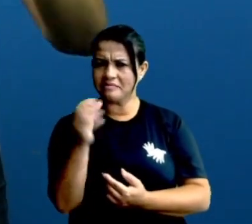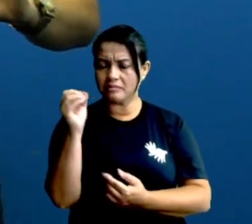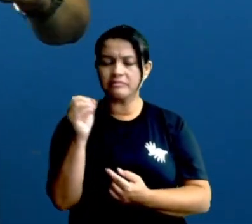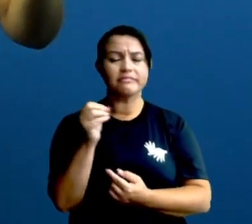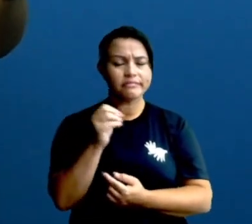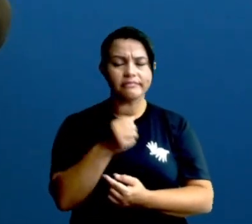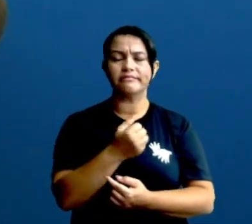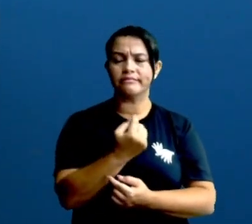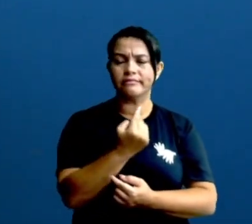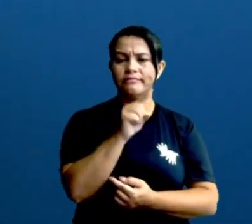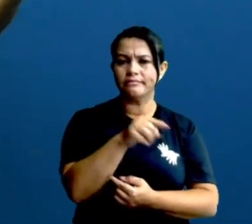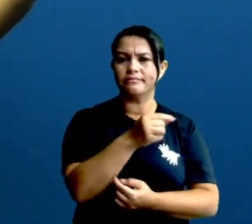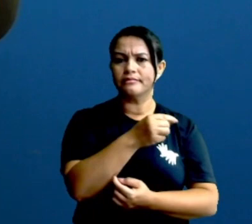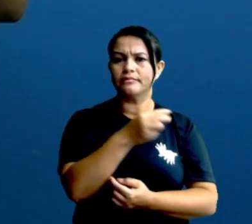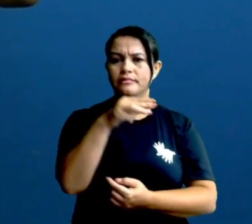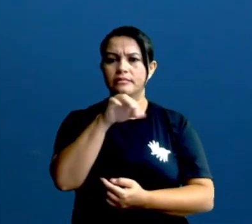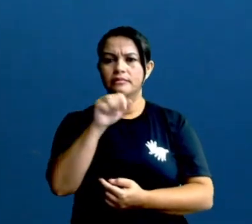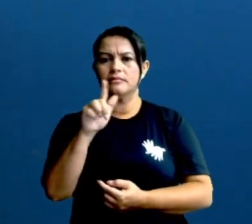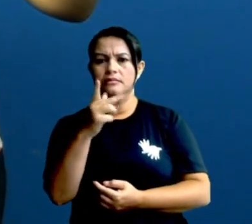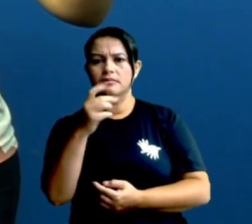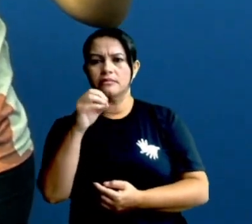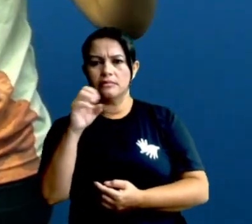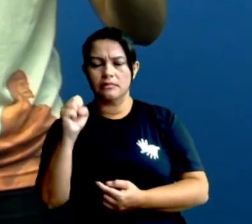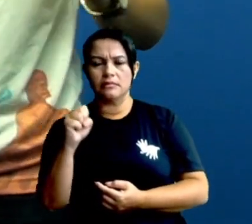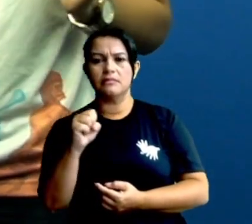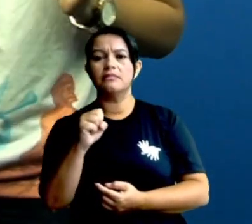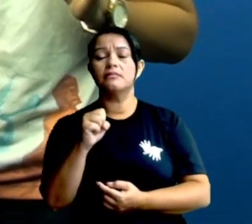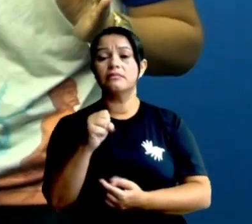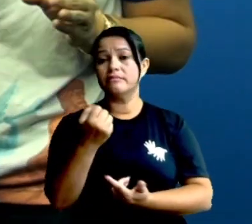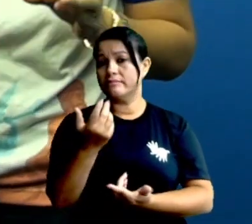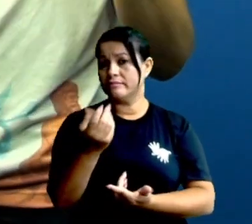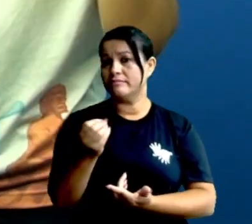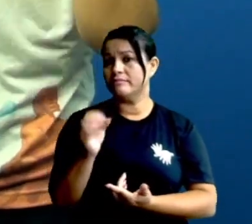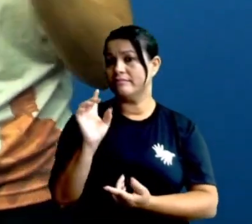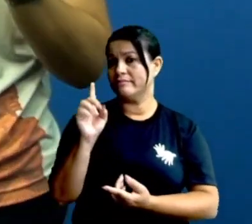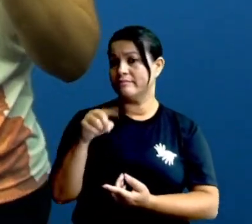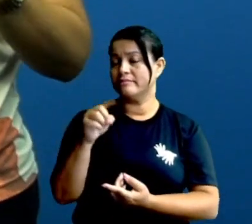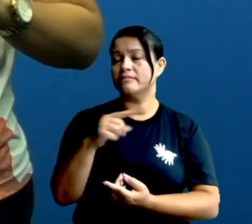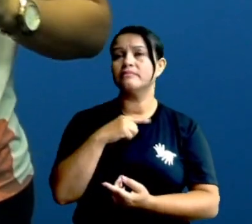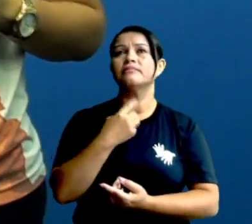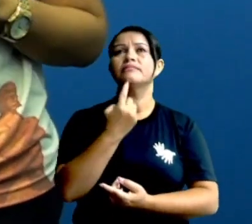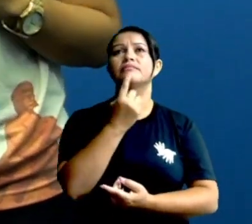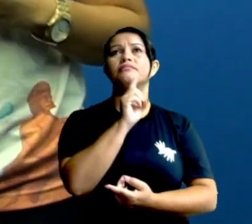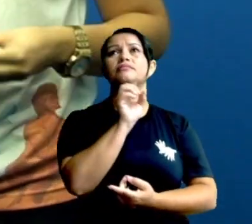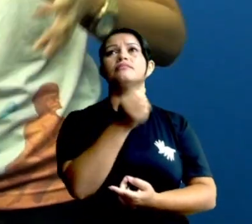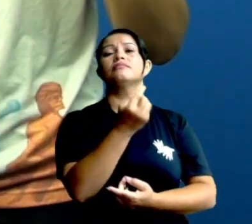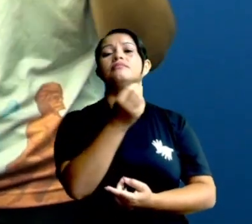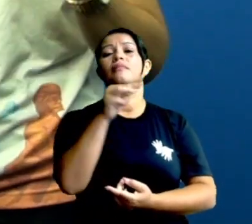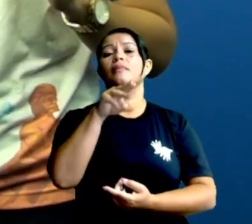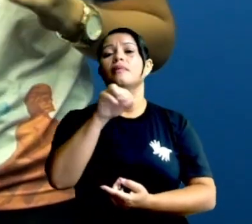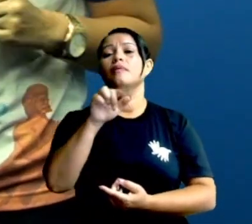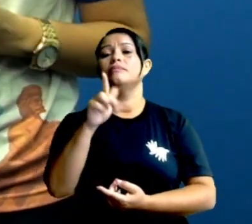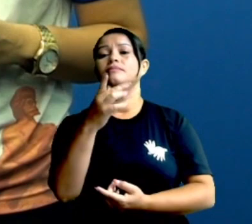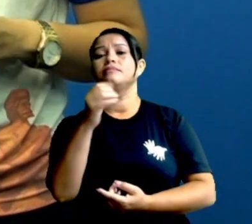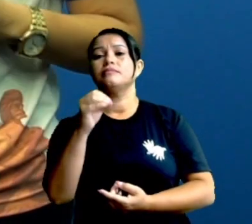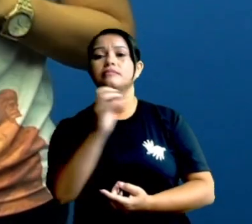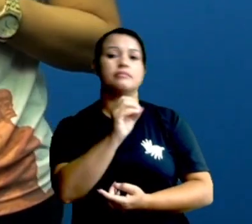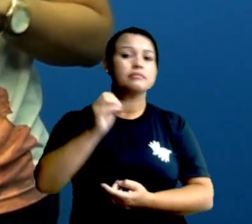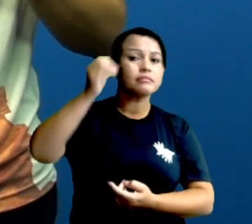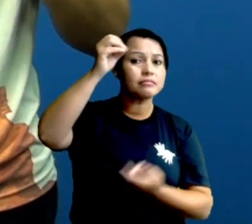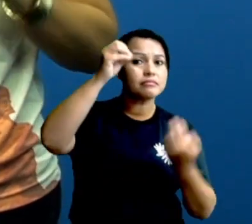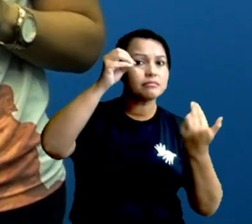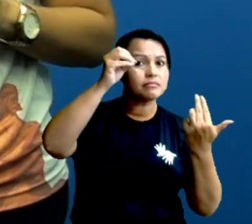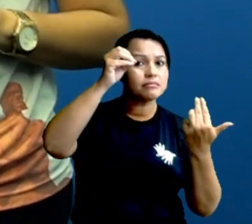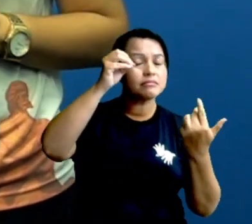milhão, vocês gostam logo de colocar um número bem alto. Então, se eu digo 1 milhão elevado a zero, vai ser igual a quanto? Vai